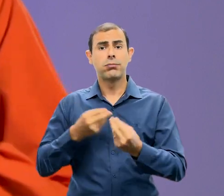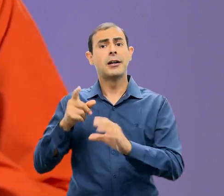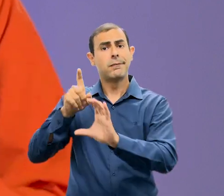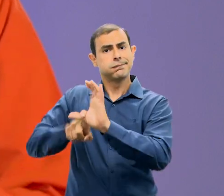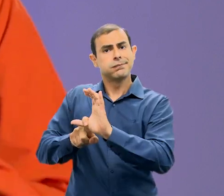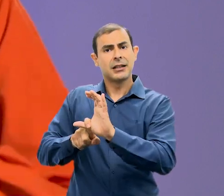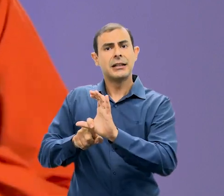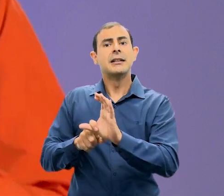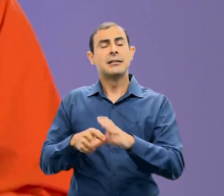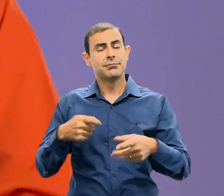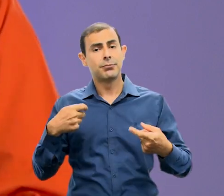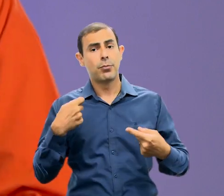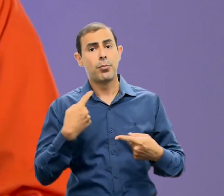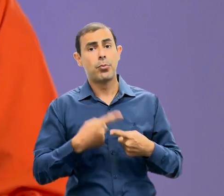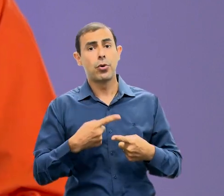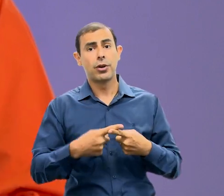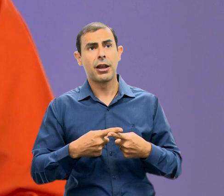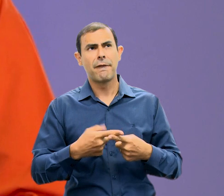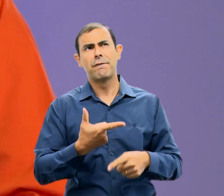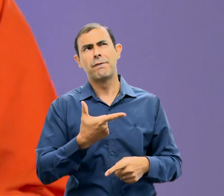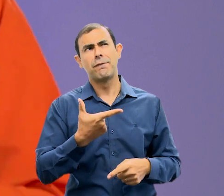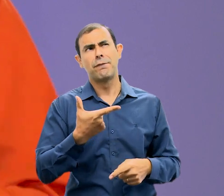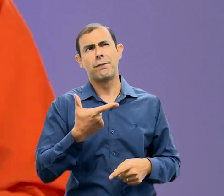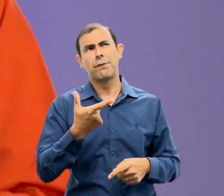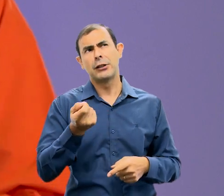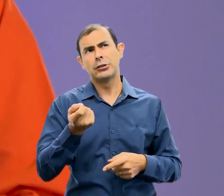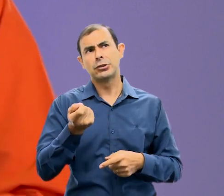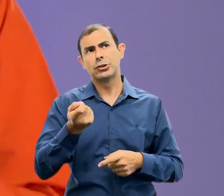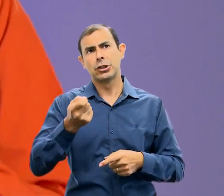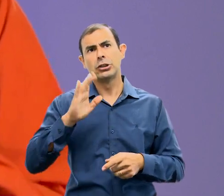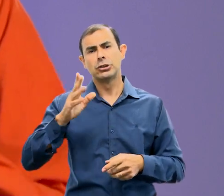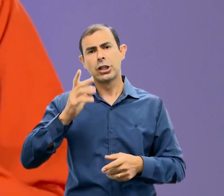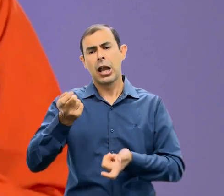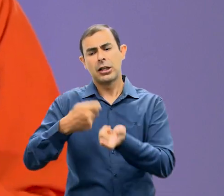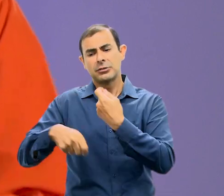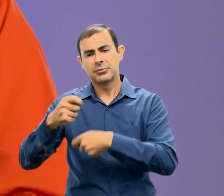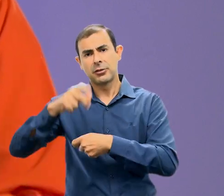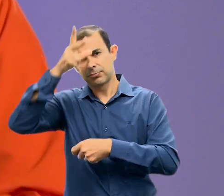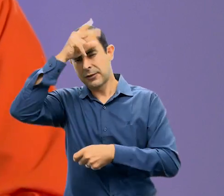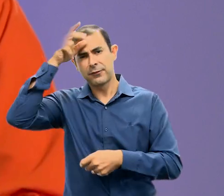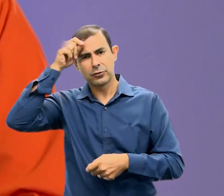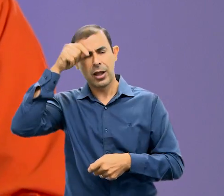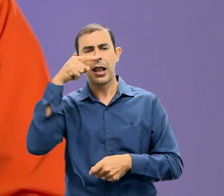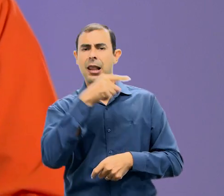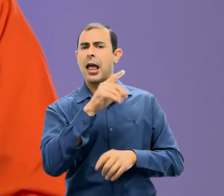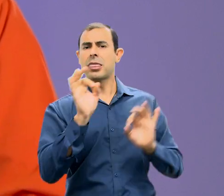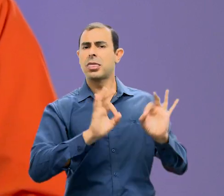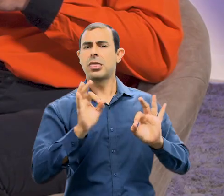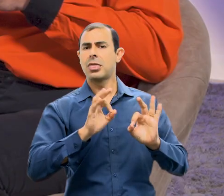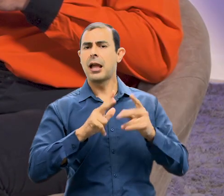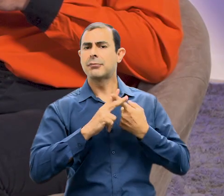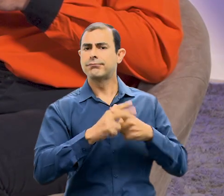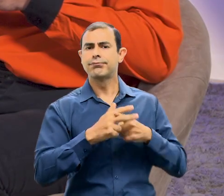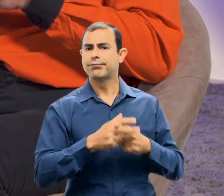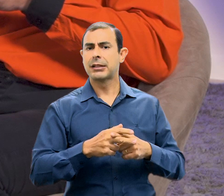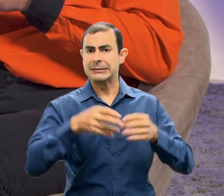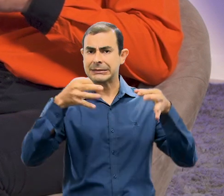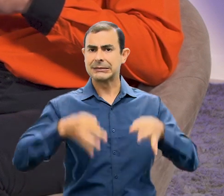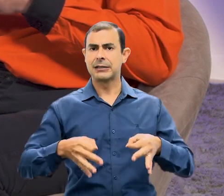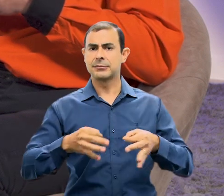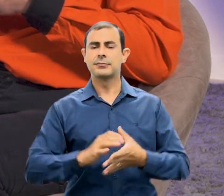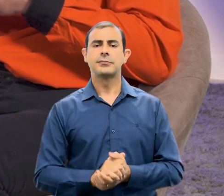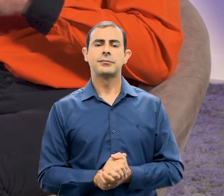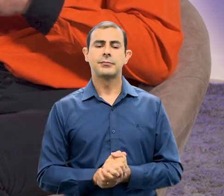há praticamente 20 administrações, nada é feito de uma maneira técnica relacionada ao Noroeste. E essa questão